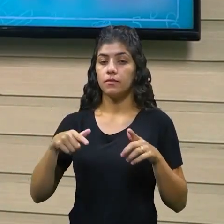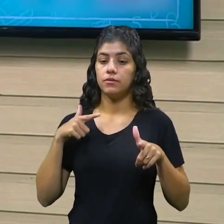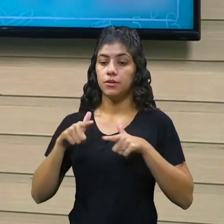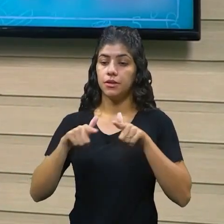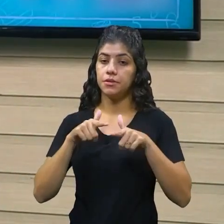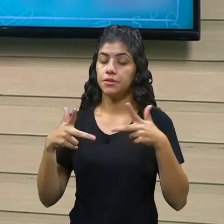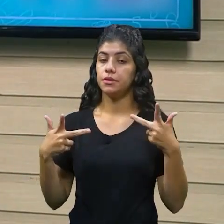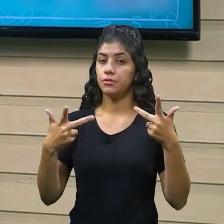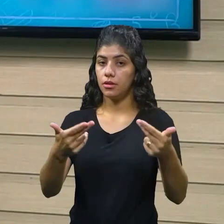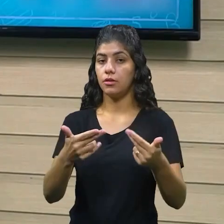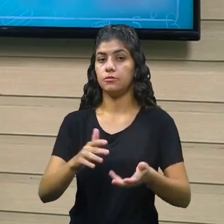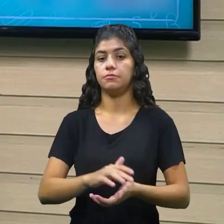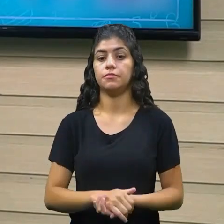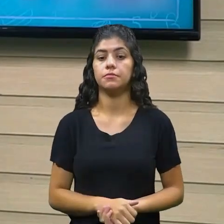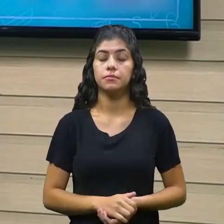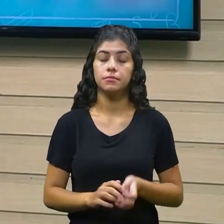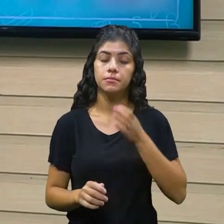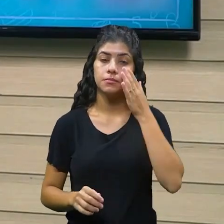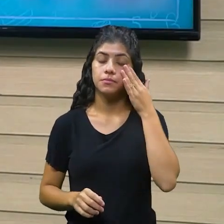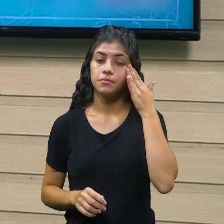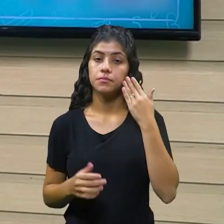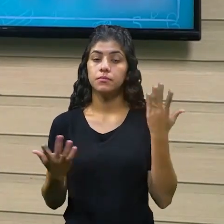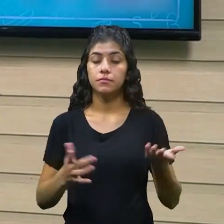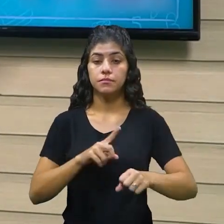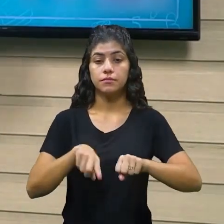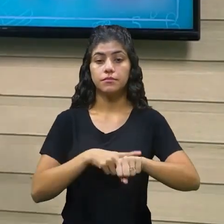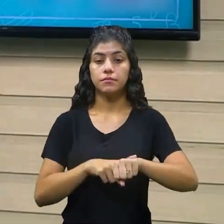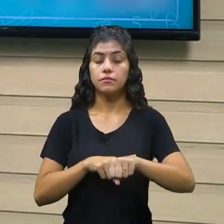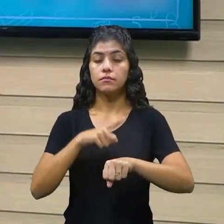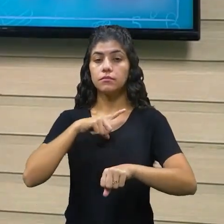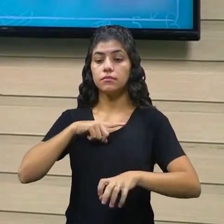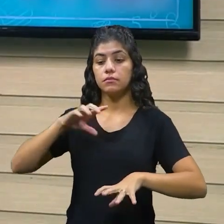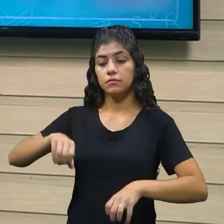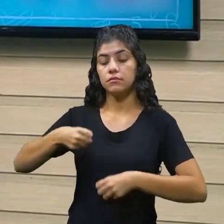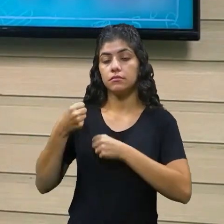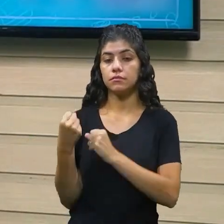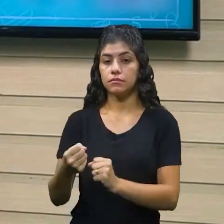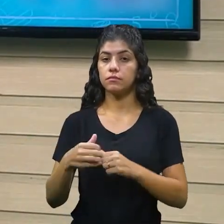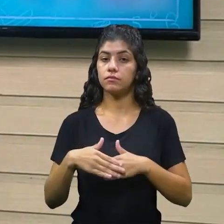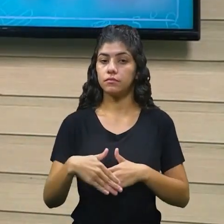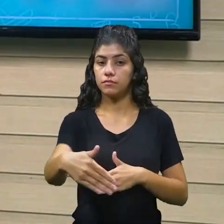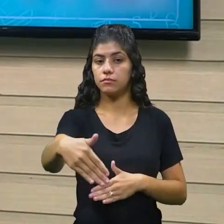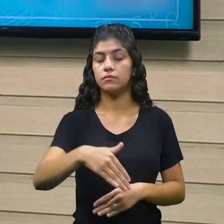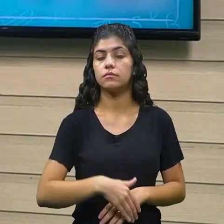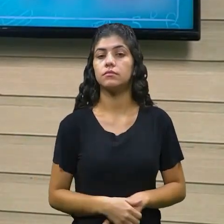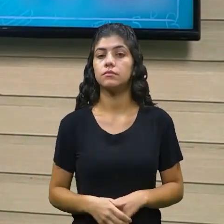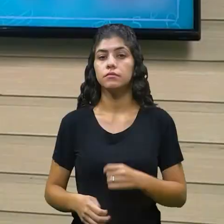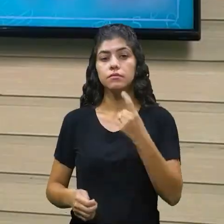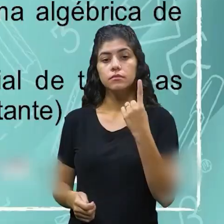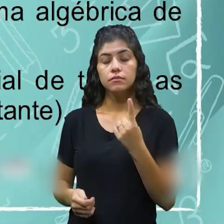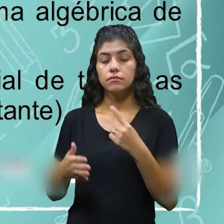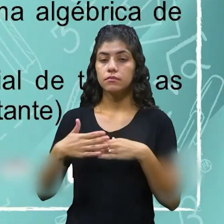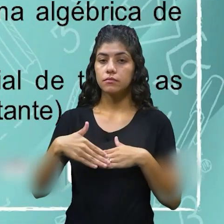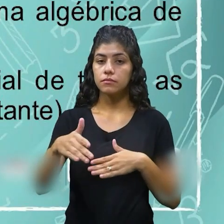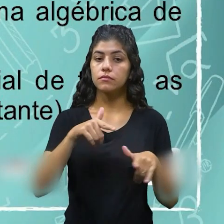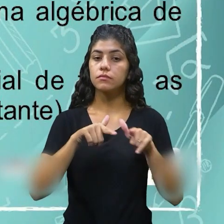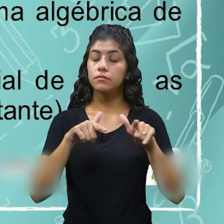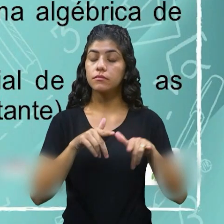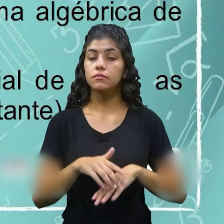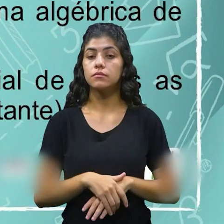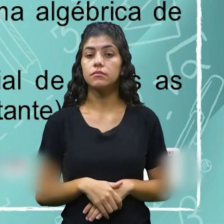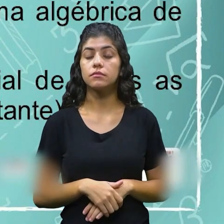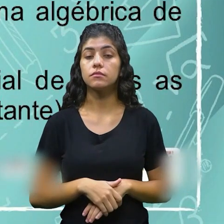mesmo trabalho, que é o de movimentação desse carro. Então a partir desse momento você tem forças individuais atuando para o mesmo